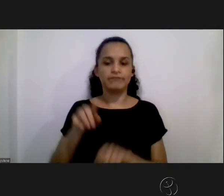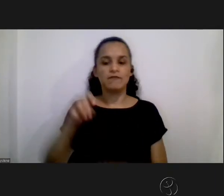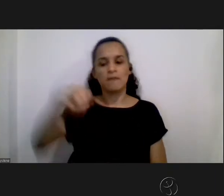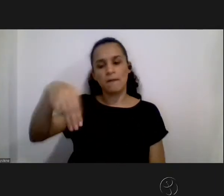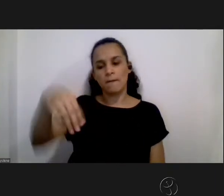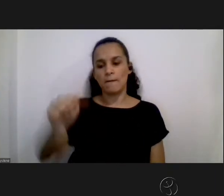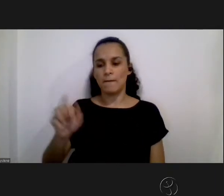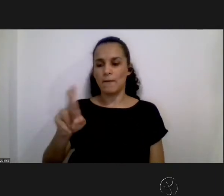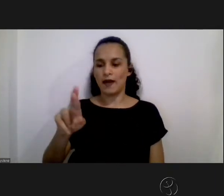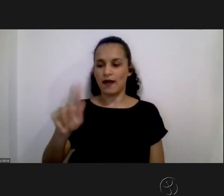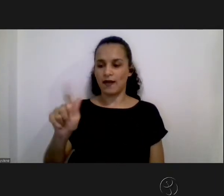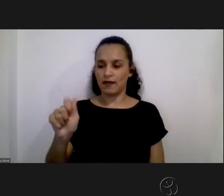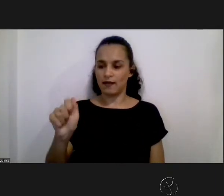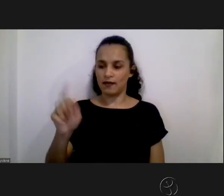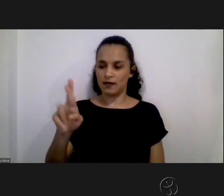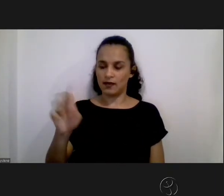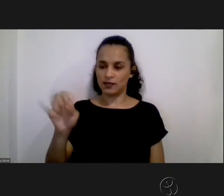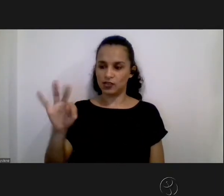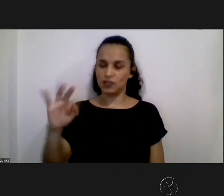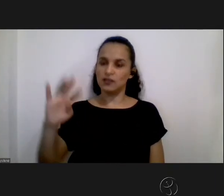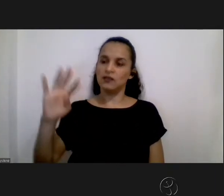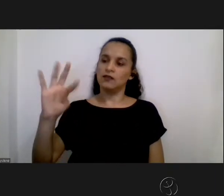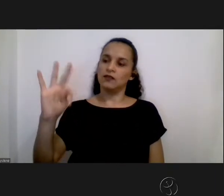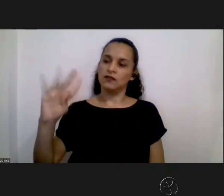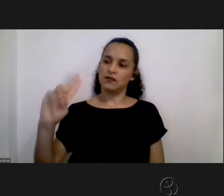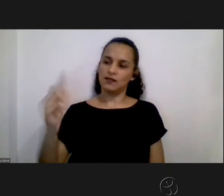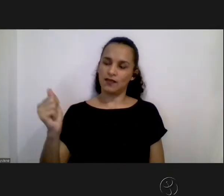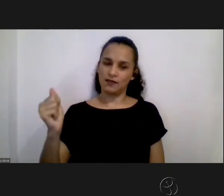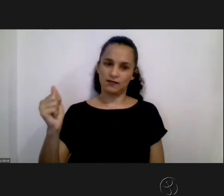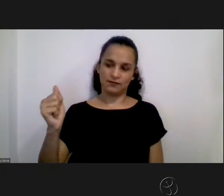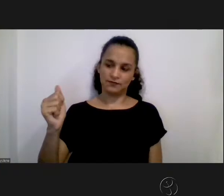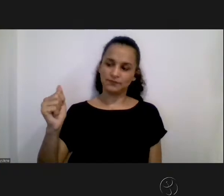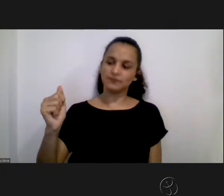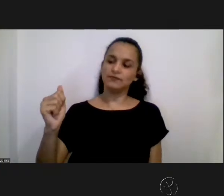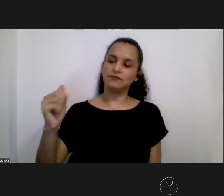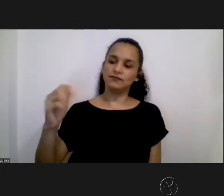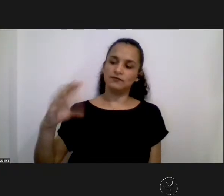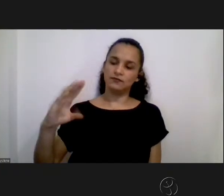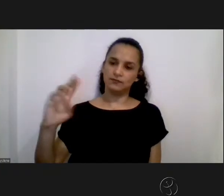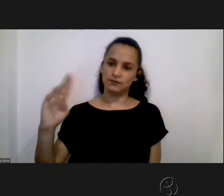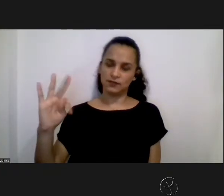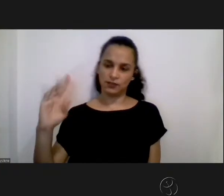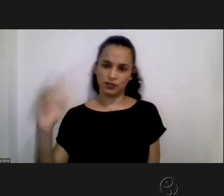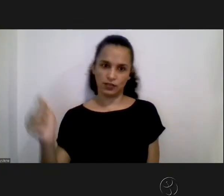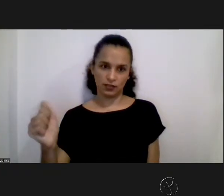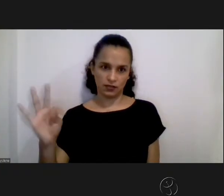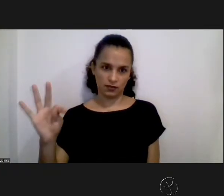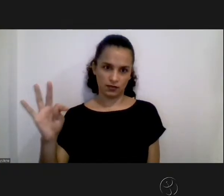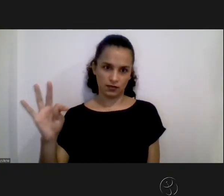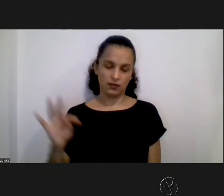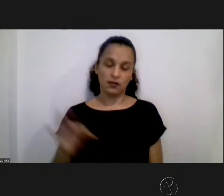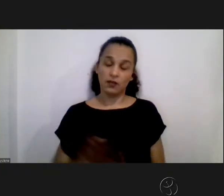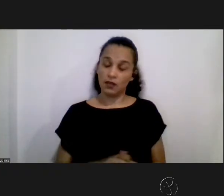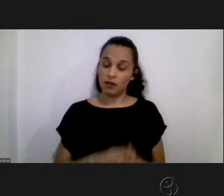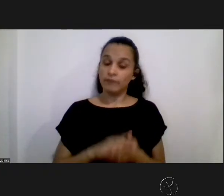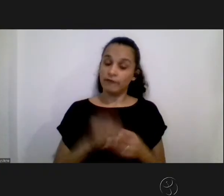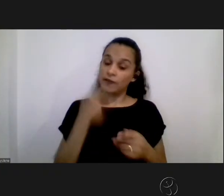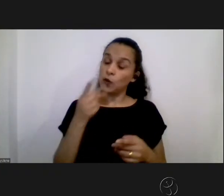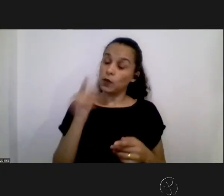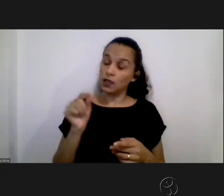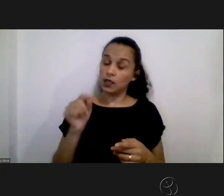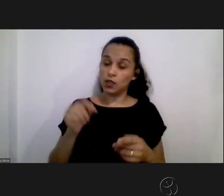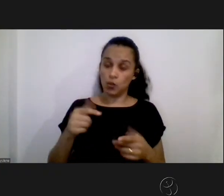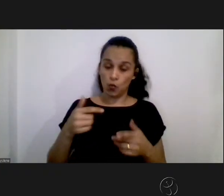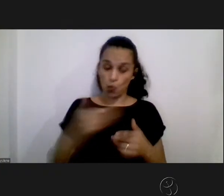que declararam que o governo é o problema. Foi o que Reagan disse